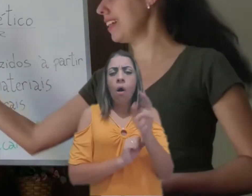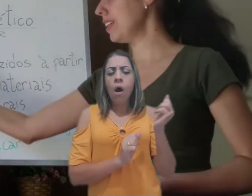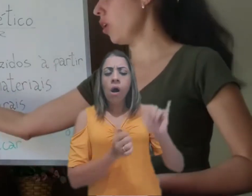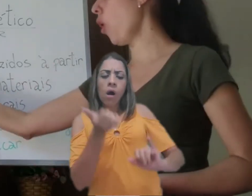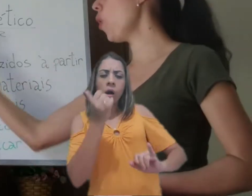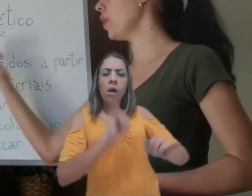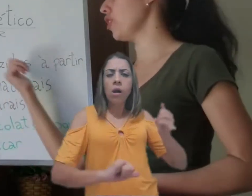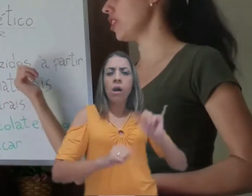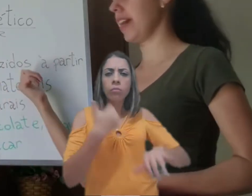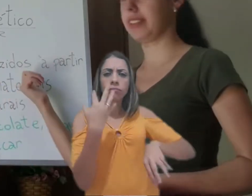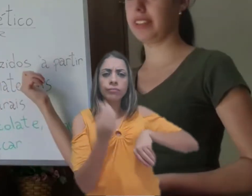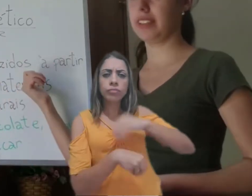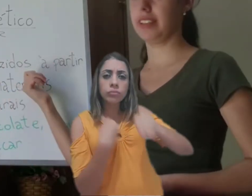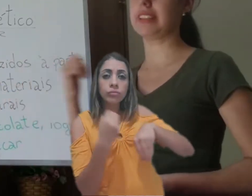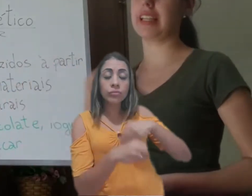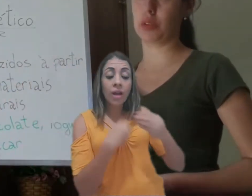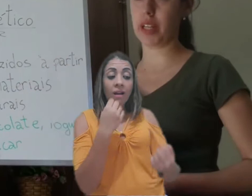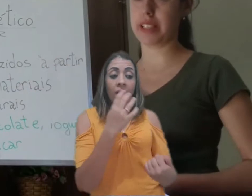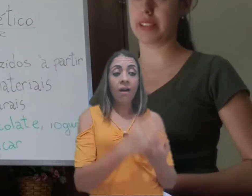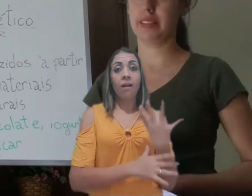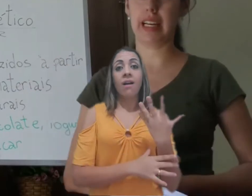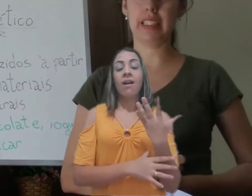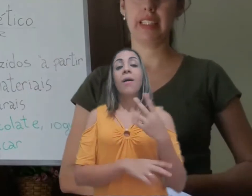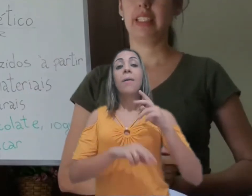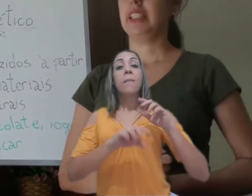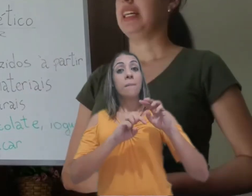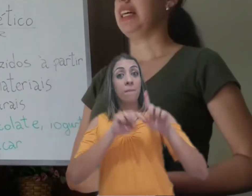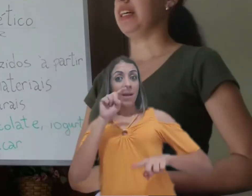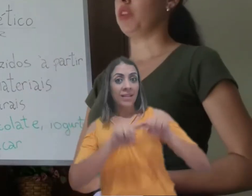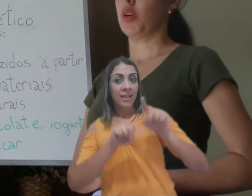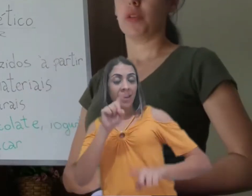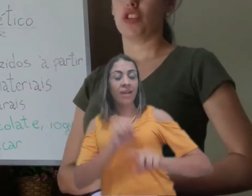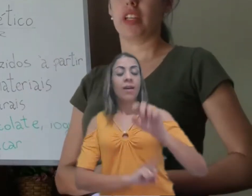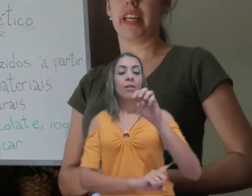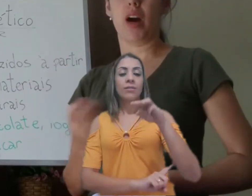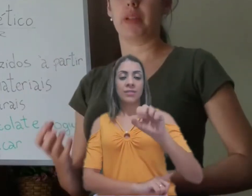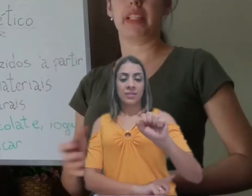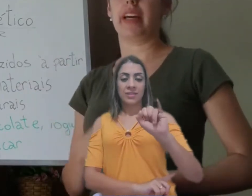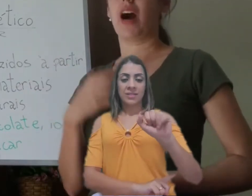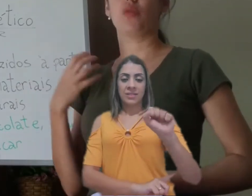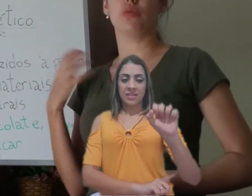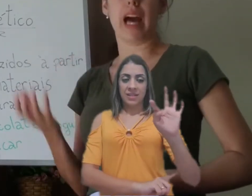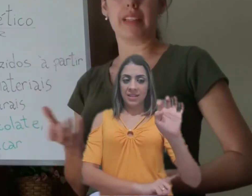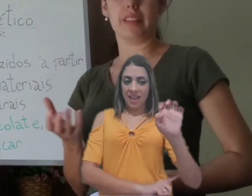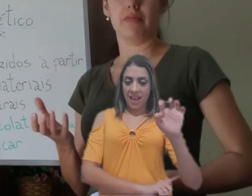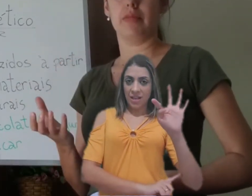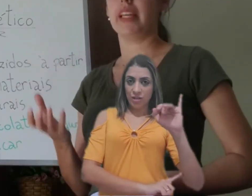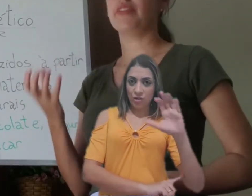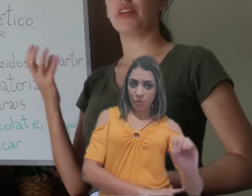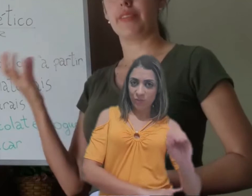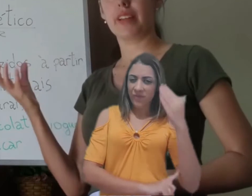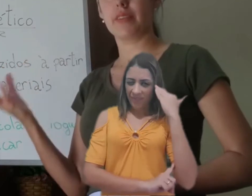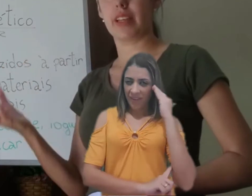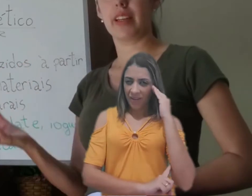direta ou indireta da natureza, tá? Não tem como a gente criar um material do nada, né?